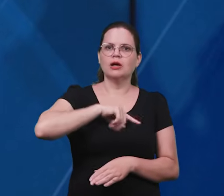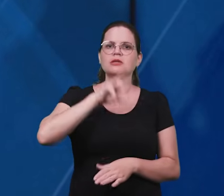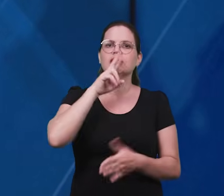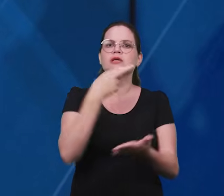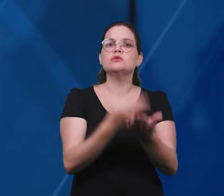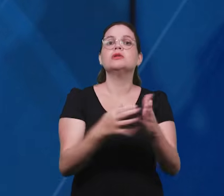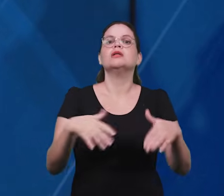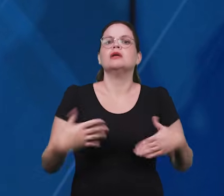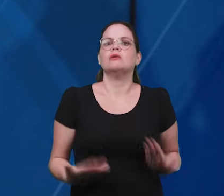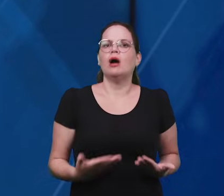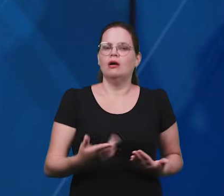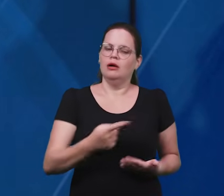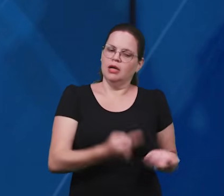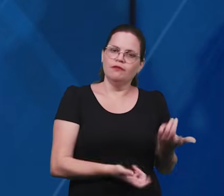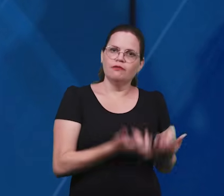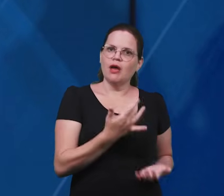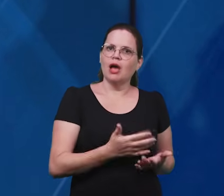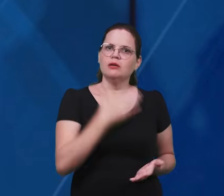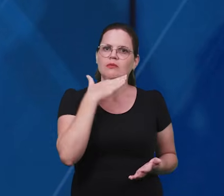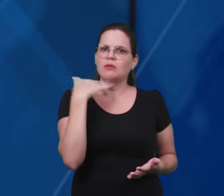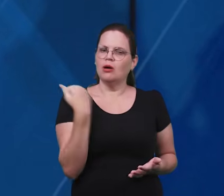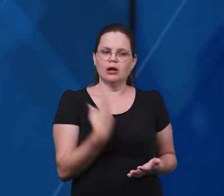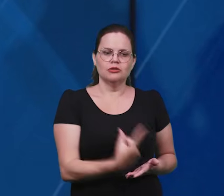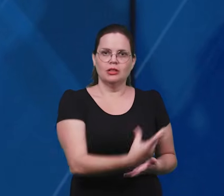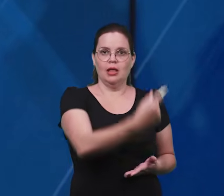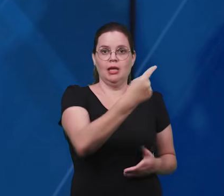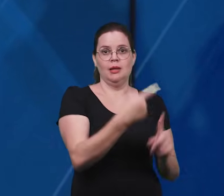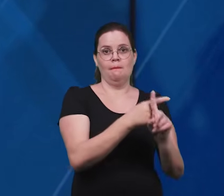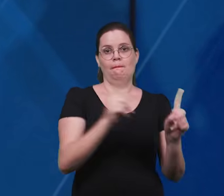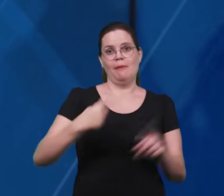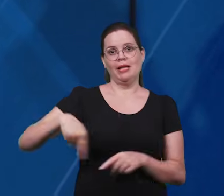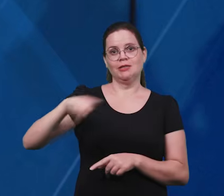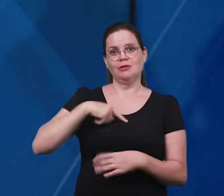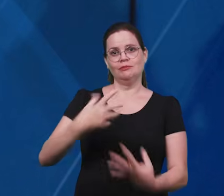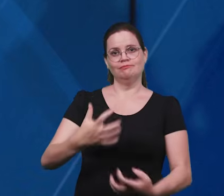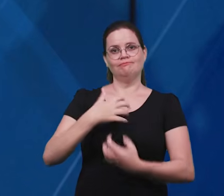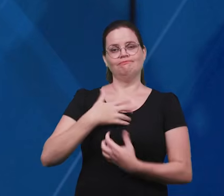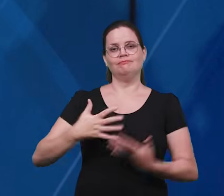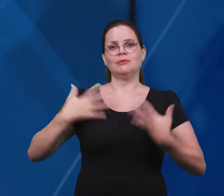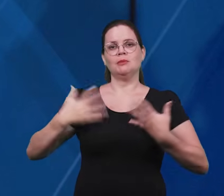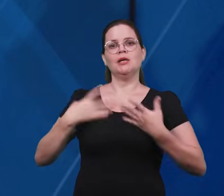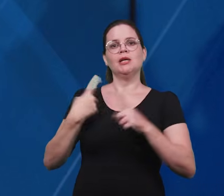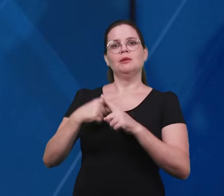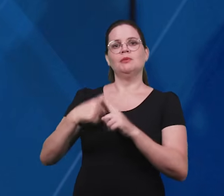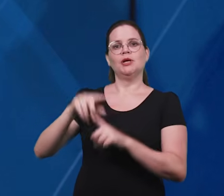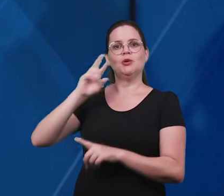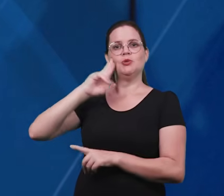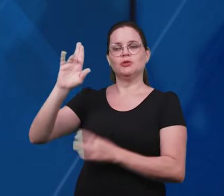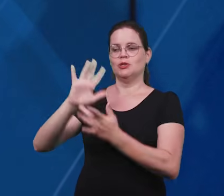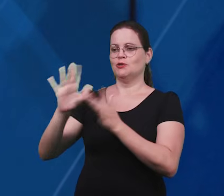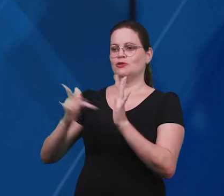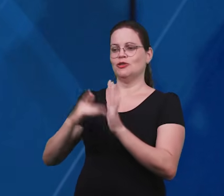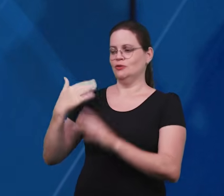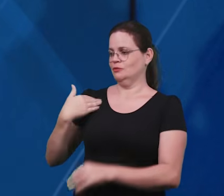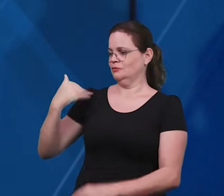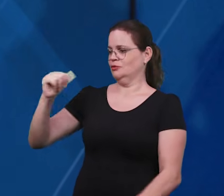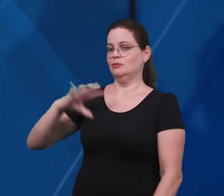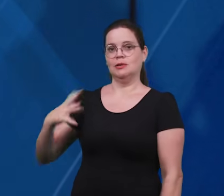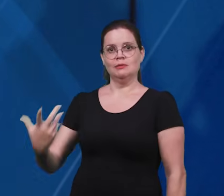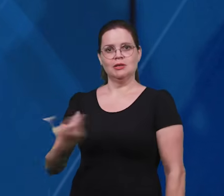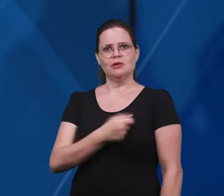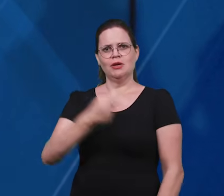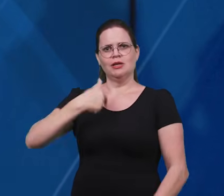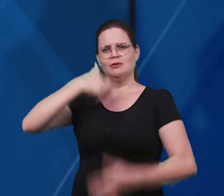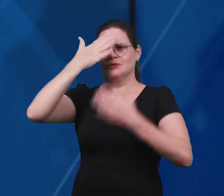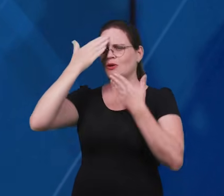do salvo em Jesus Cristo, pela graça do Senhor Jesus, é poder servi-lo em gratidão